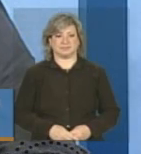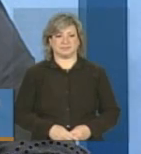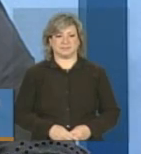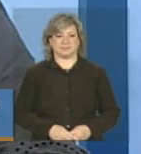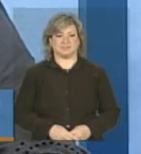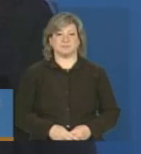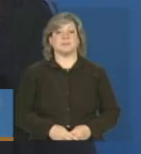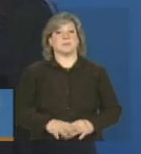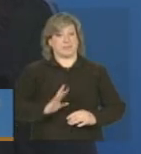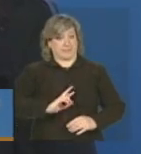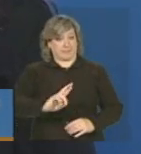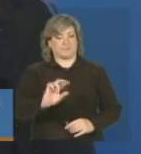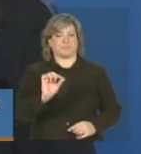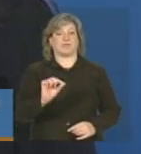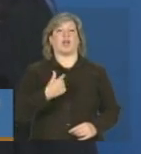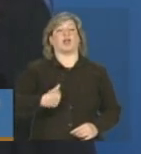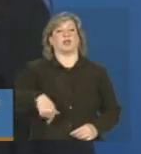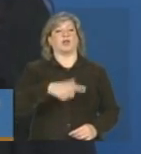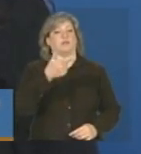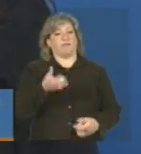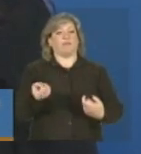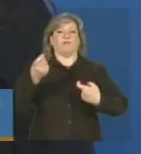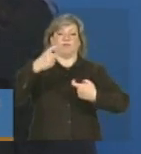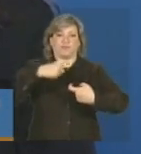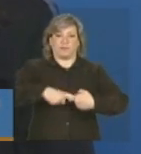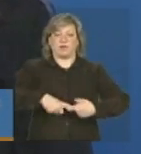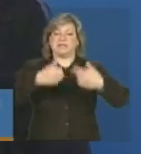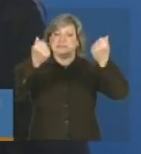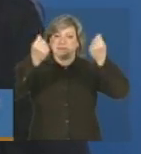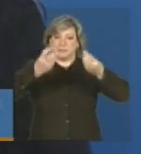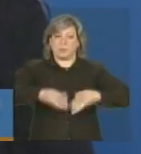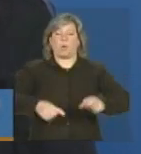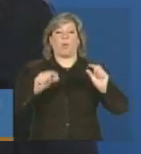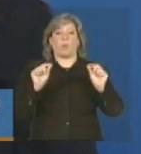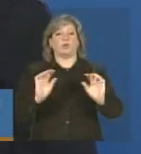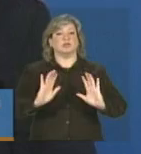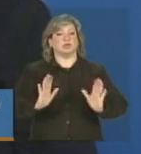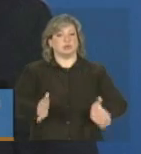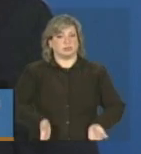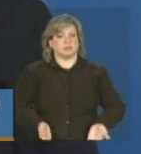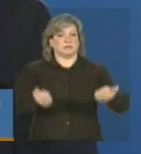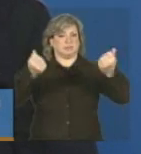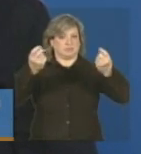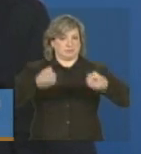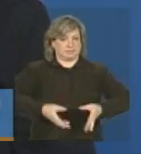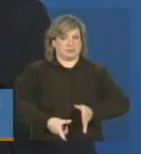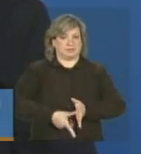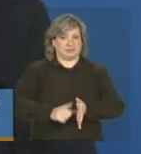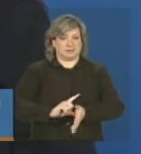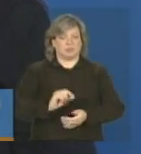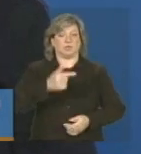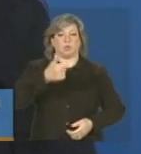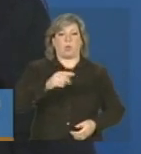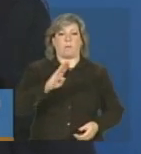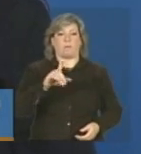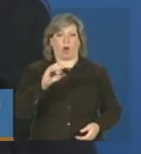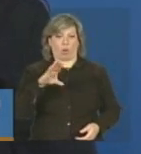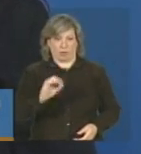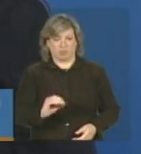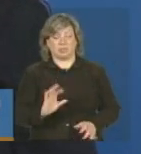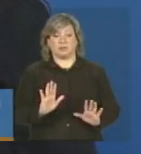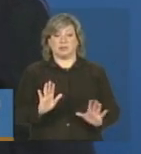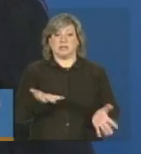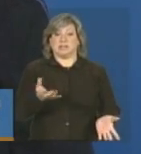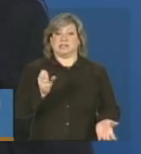Olha, a gente volta a explicar o que nós, eu e Sávio, explicamos lá no segundo bloco. Se